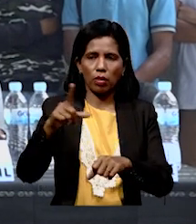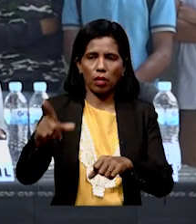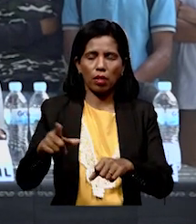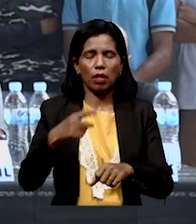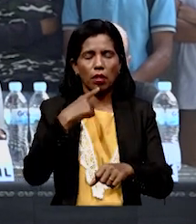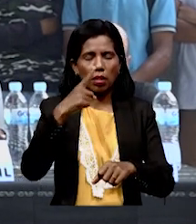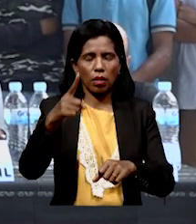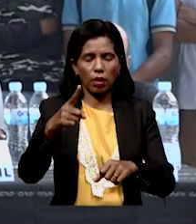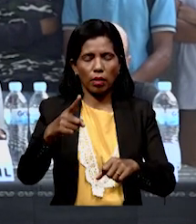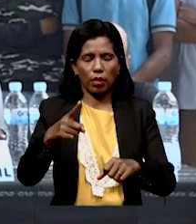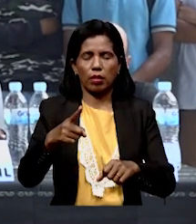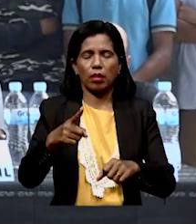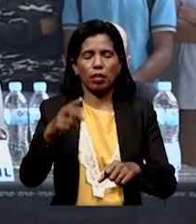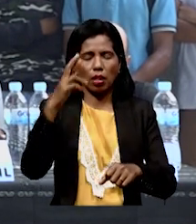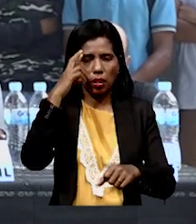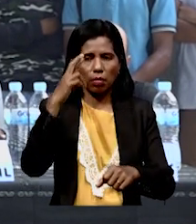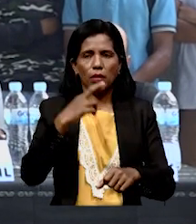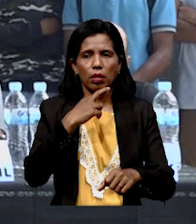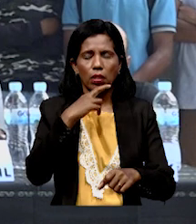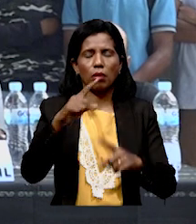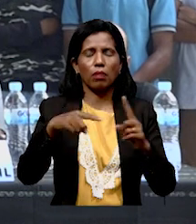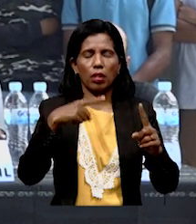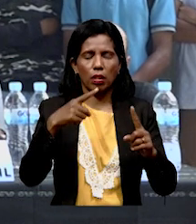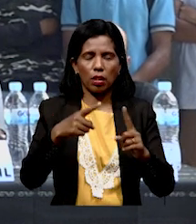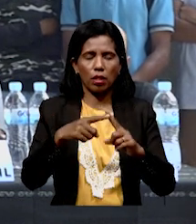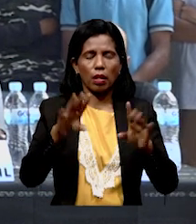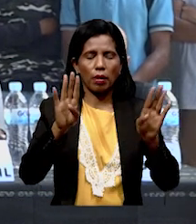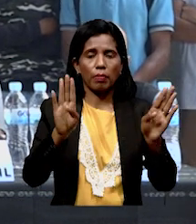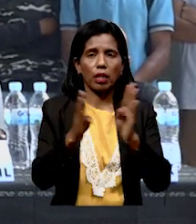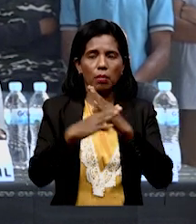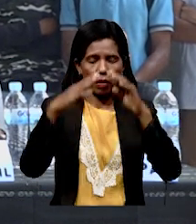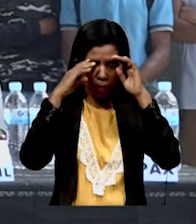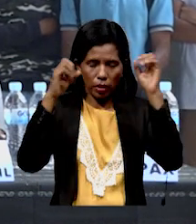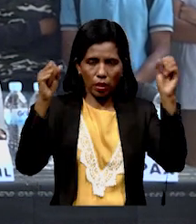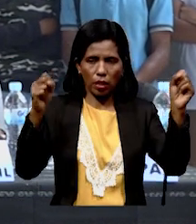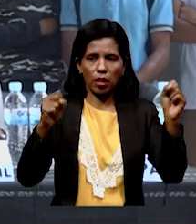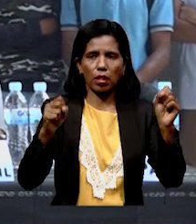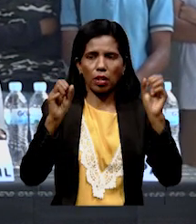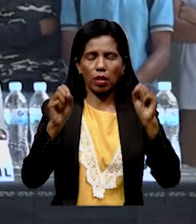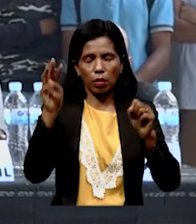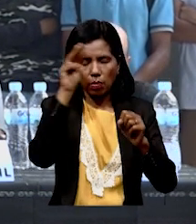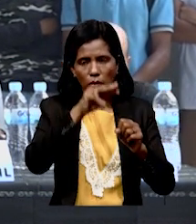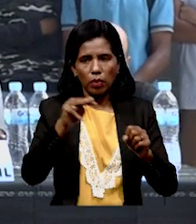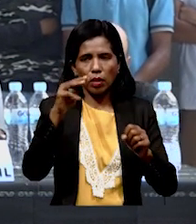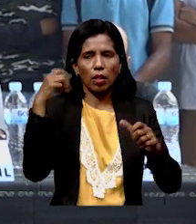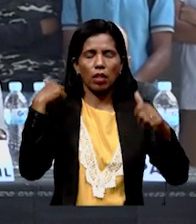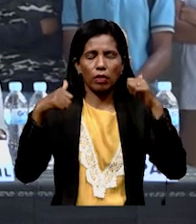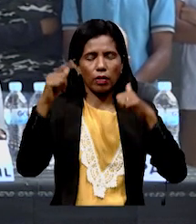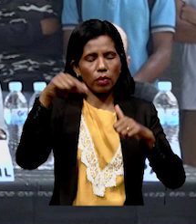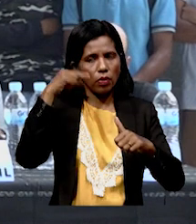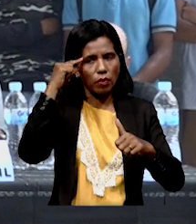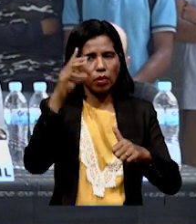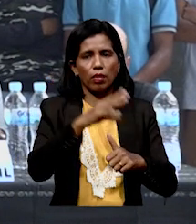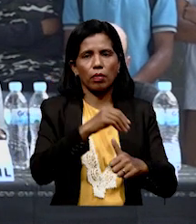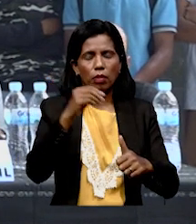Recomenda para o candidato Dr. José Ramos Horta, quando ele é eleito para Presidente da República, a tomar monitorização para atividades do Governo, não